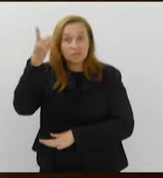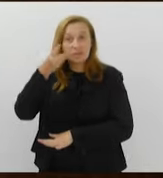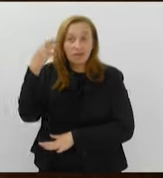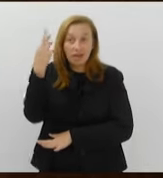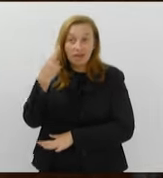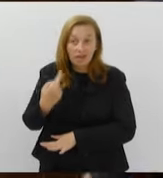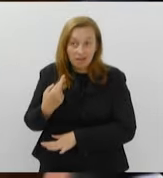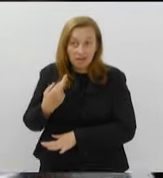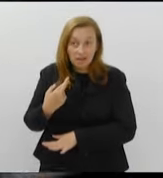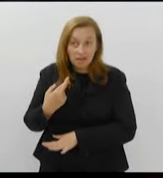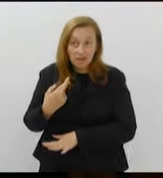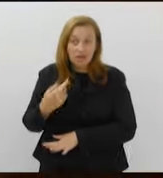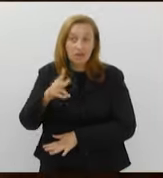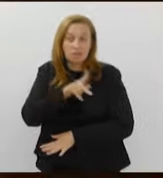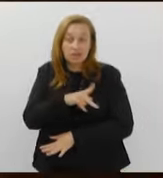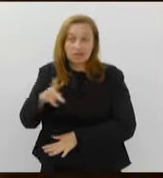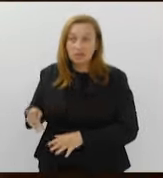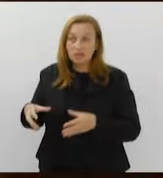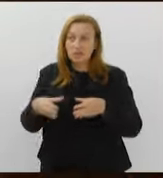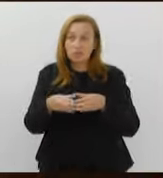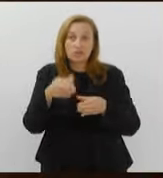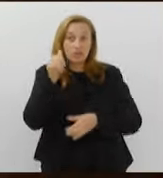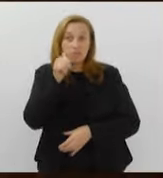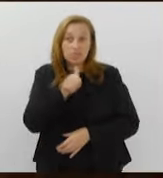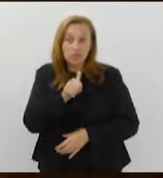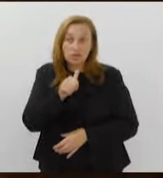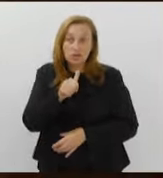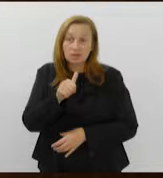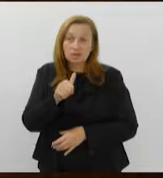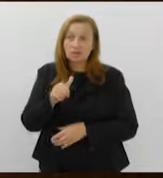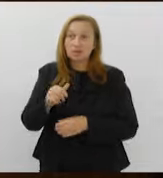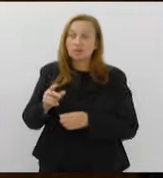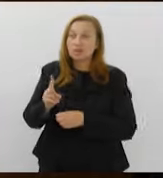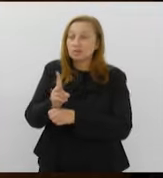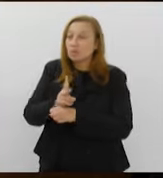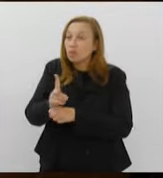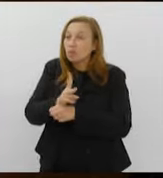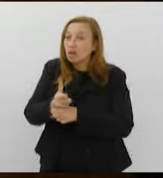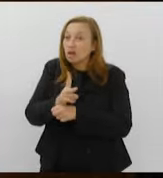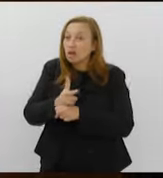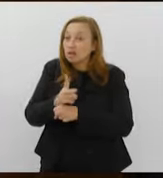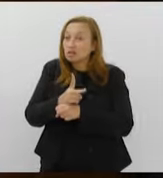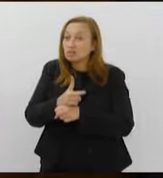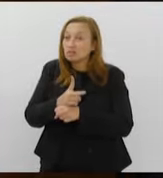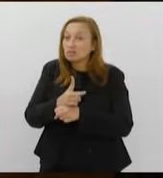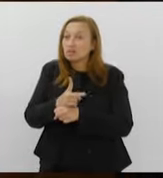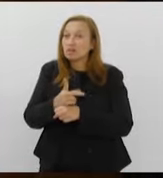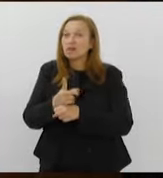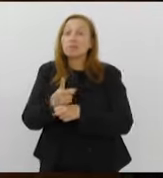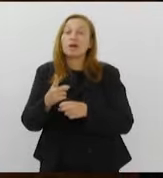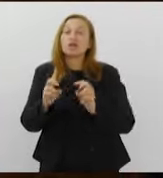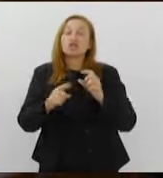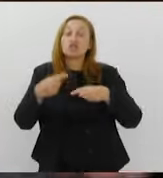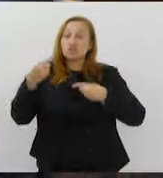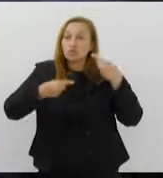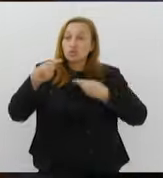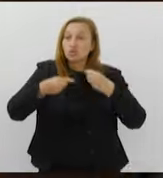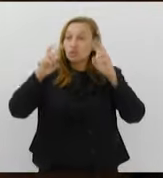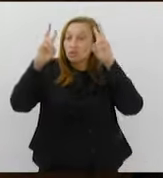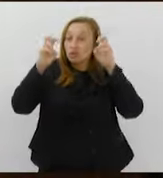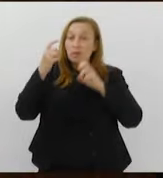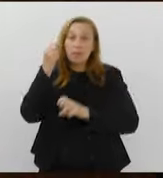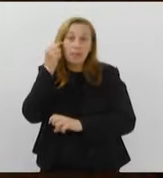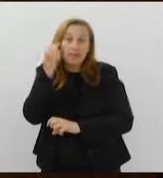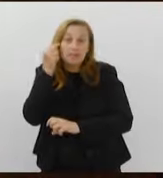Souza, presidenta da Comissão da Mulher, vem nos procurando há dias para tratar do tema, para refletir